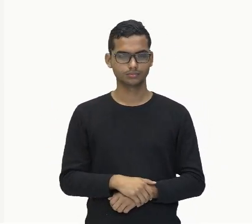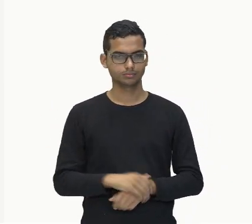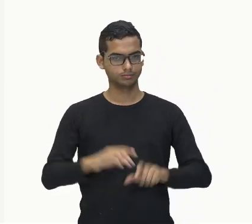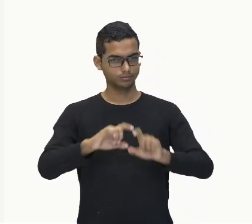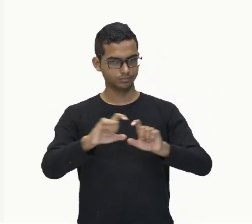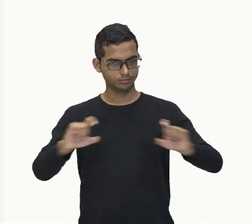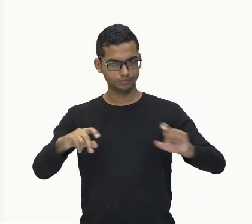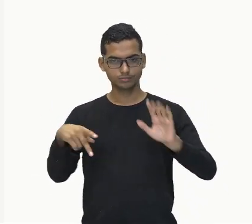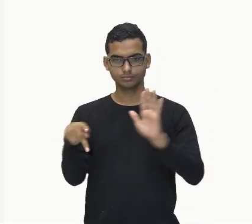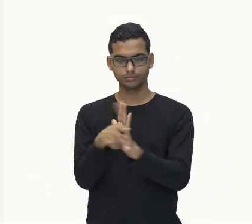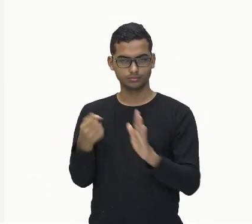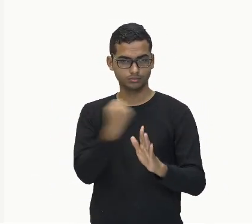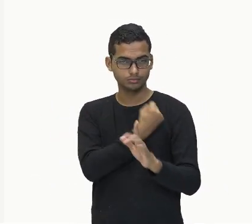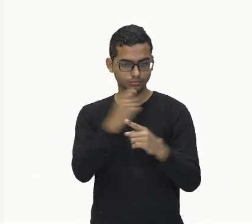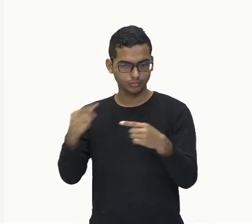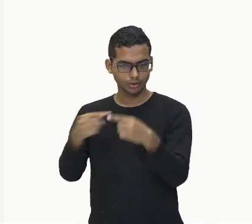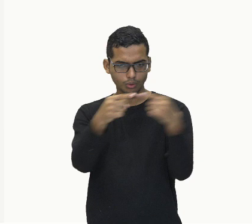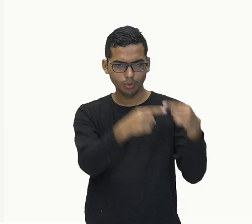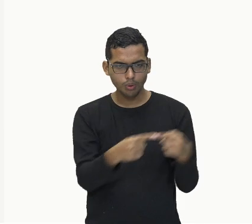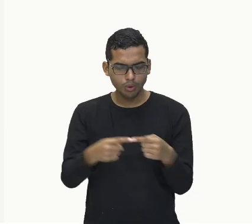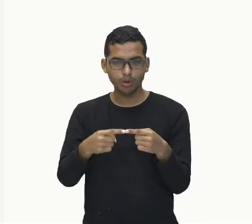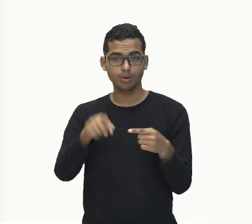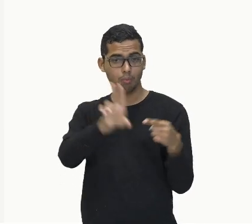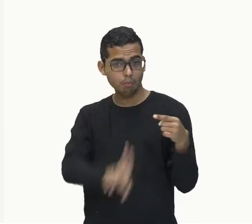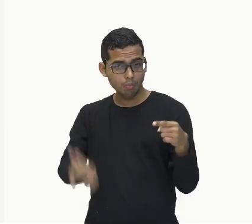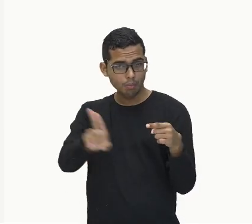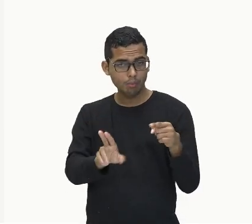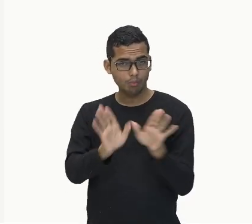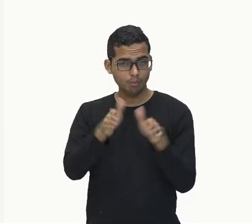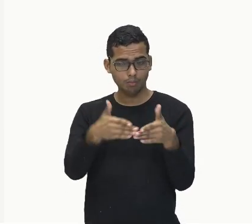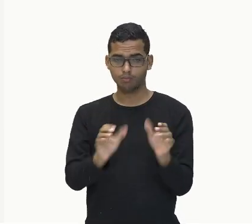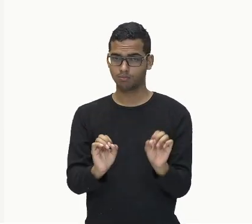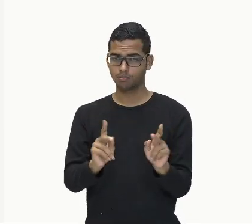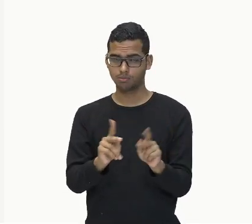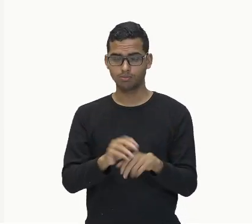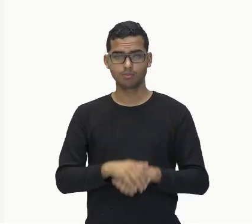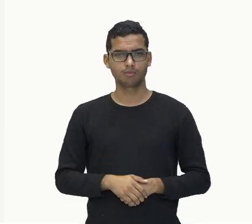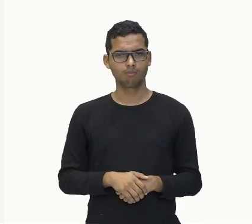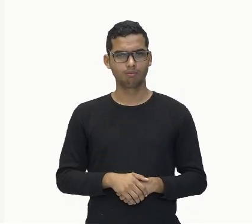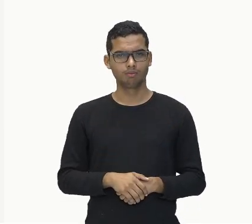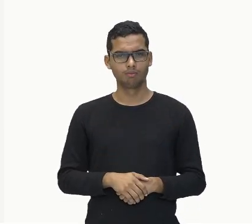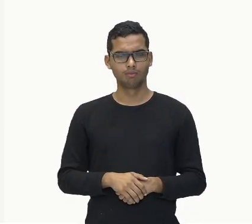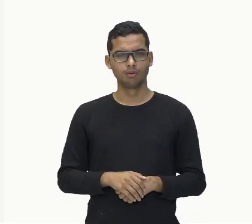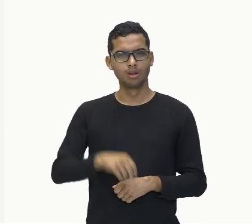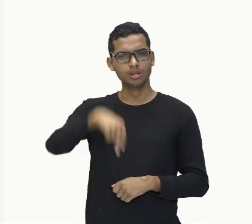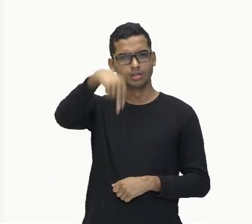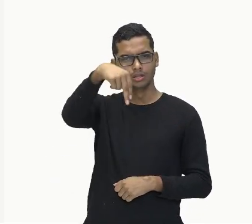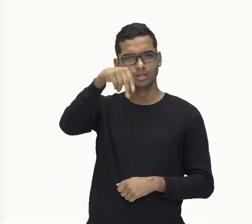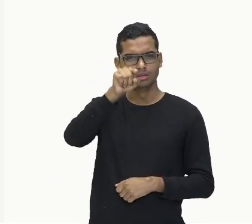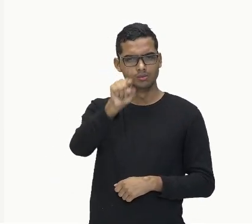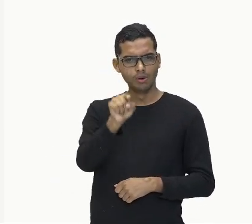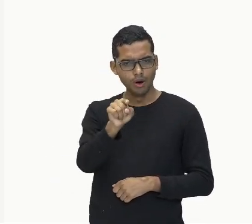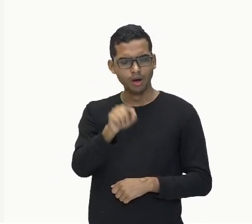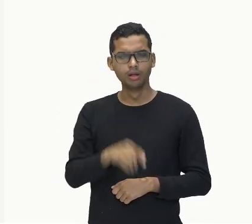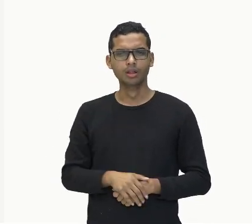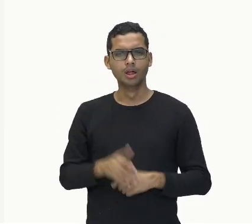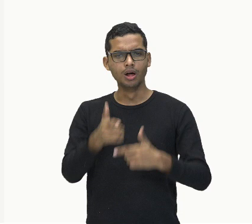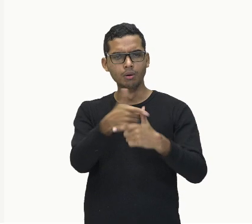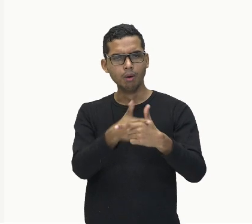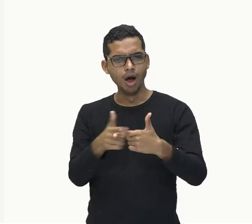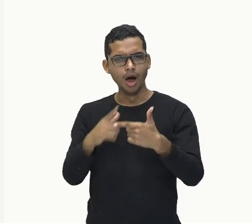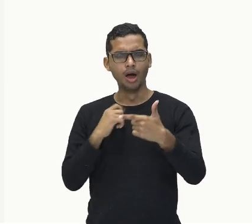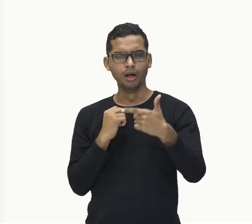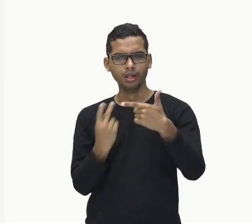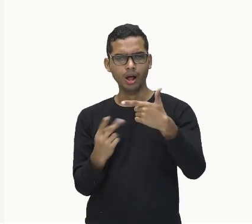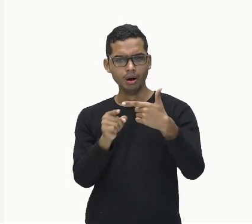da combinação e aplicamos, onde colocamos o n fatorial, o 2